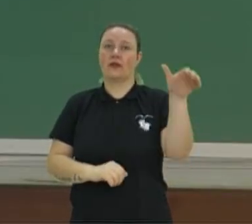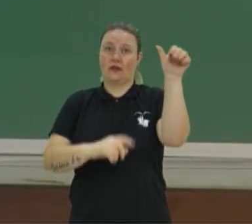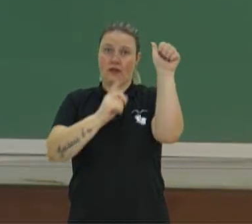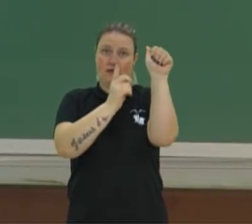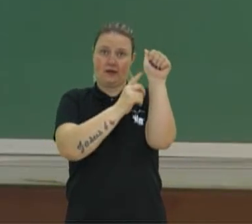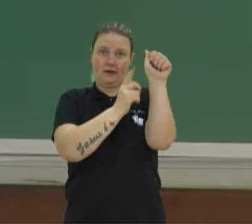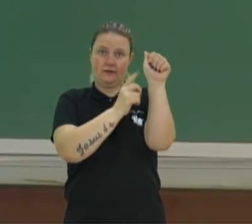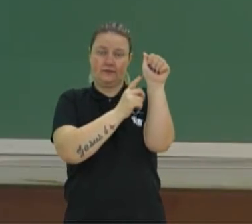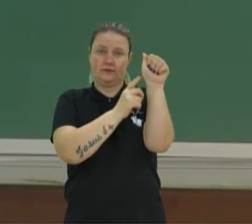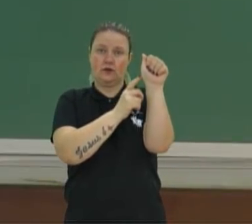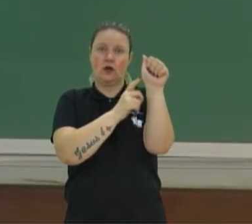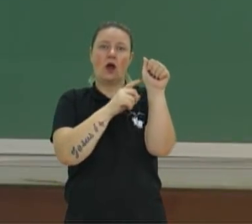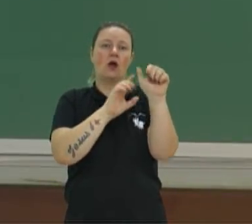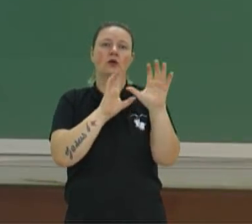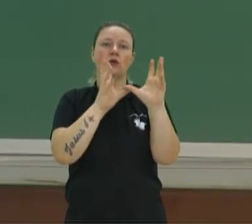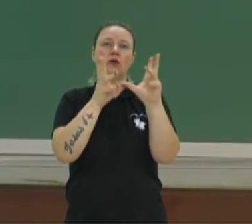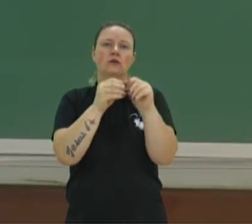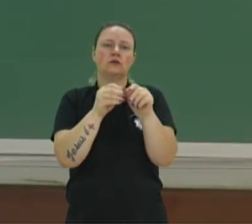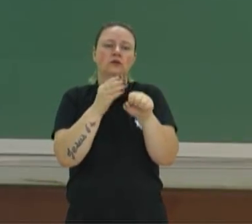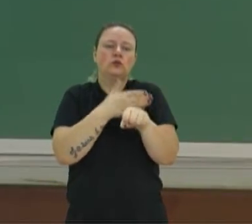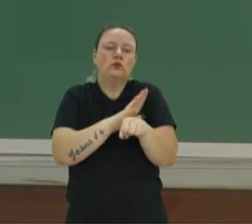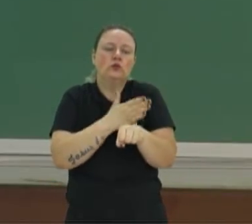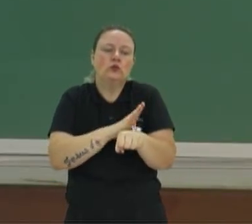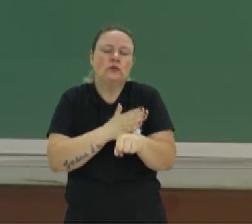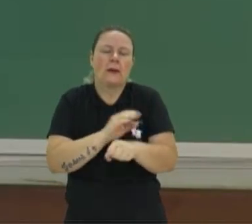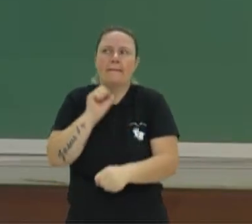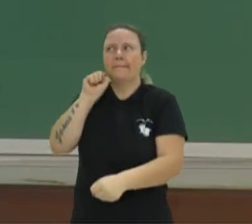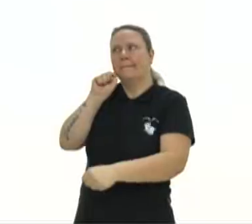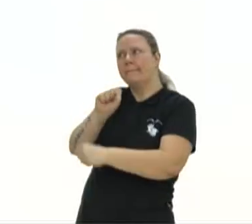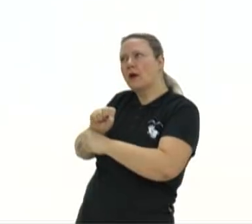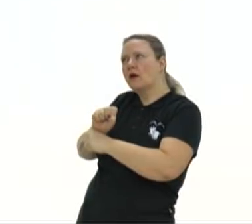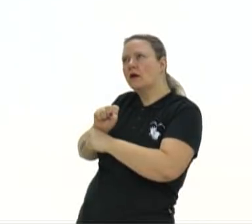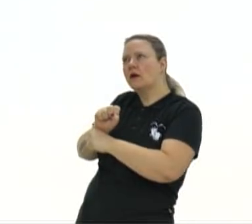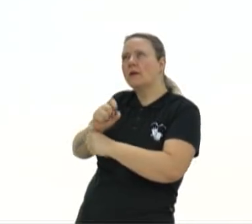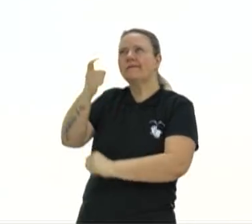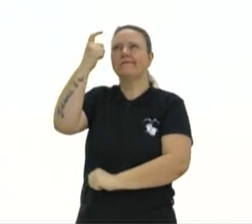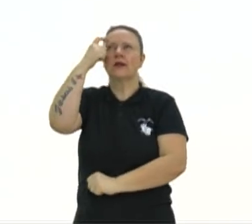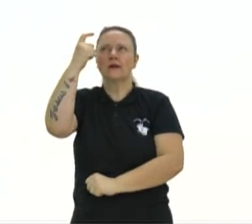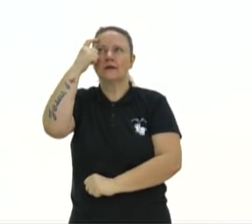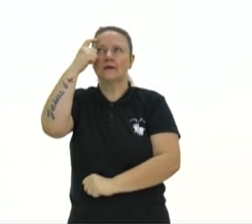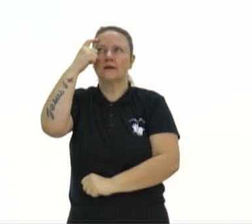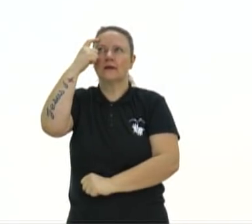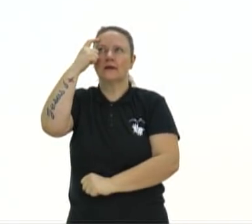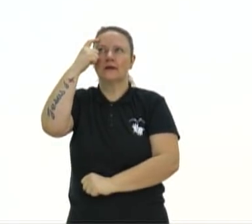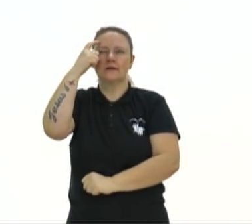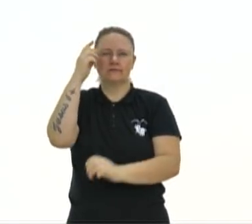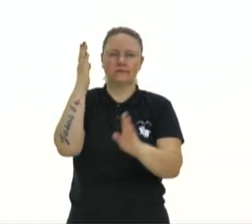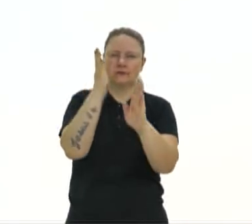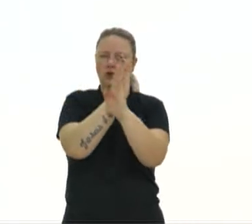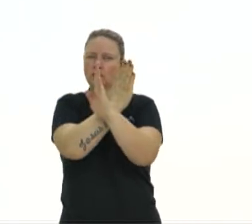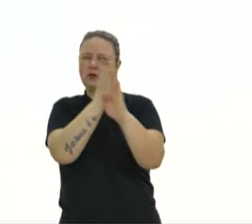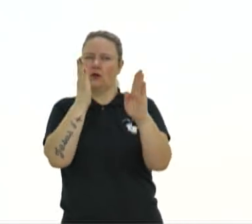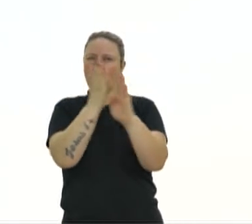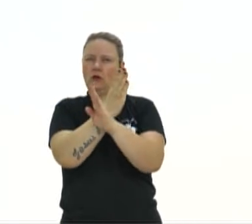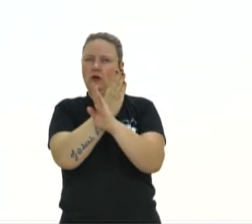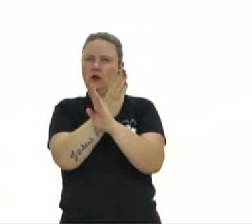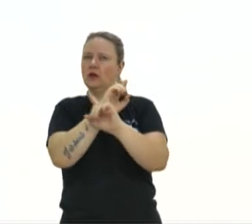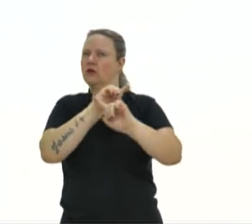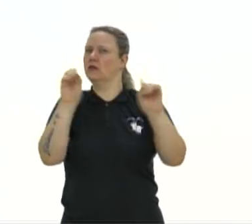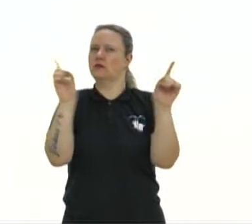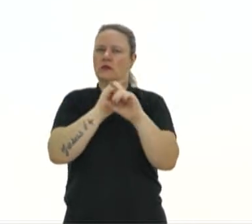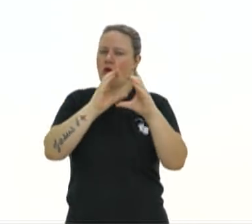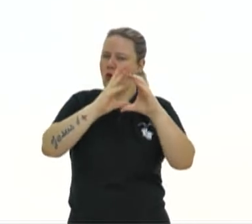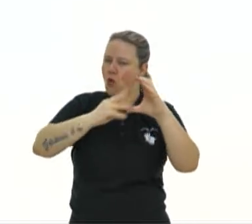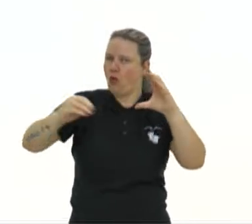A. As ações são parar, pensar, não acreditar ou desconfiar e não compartilhar.